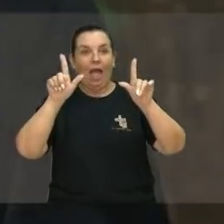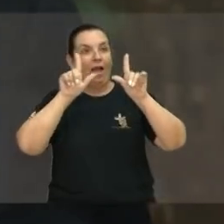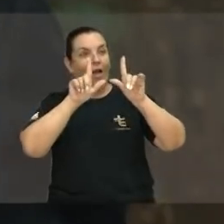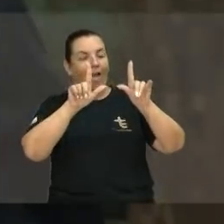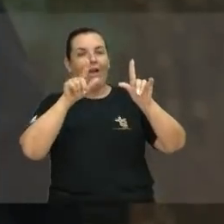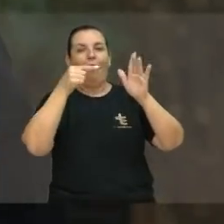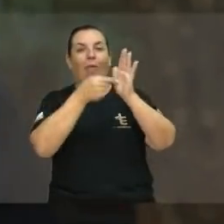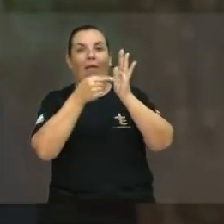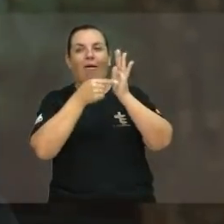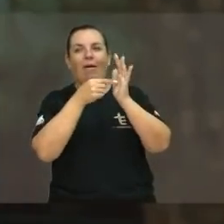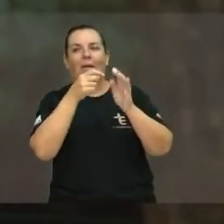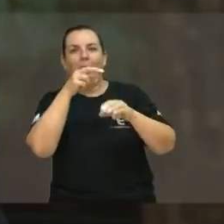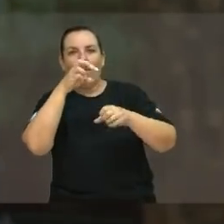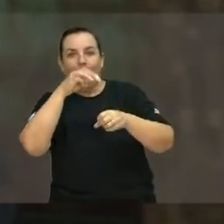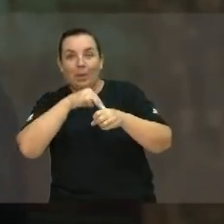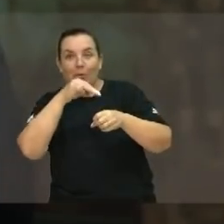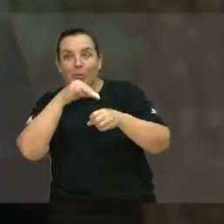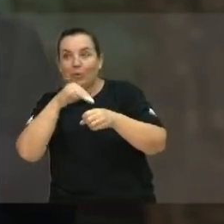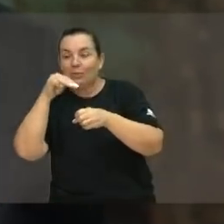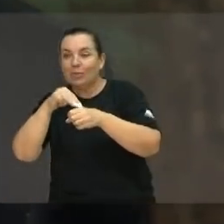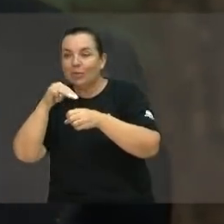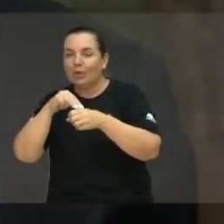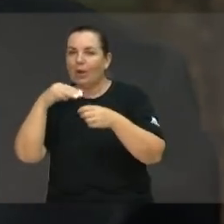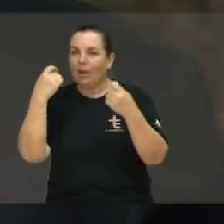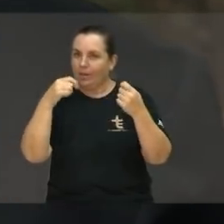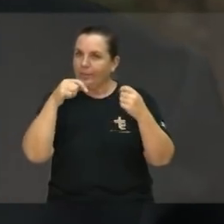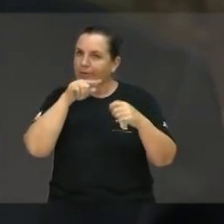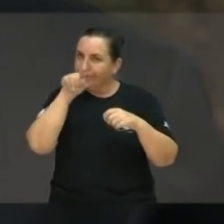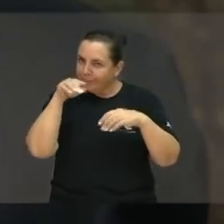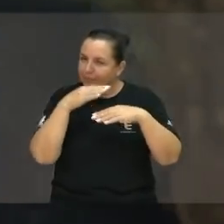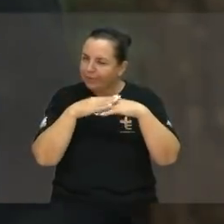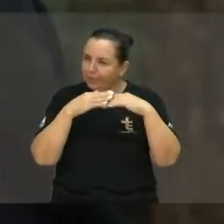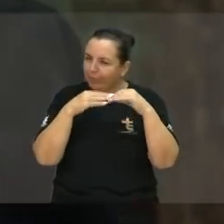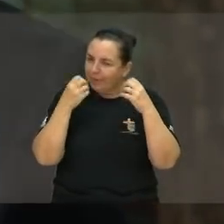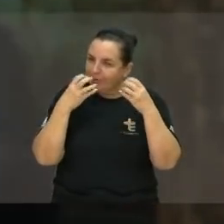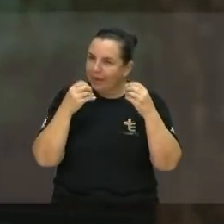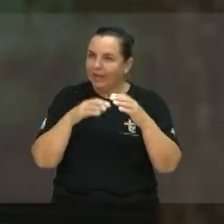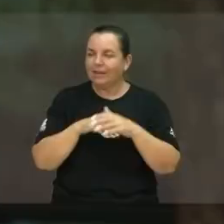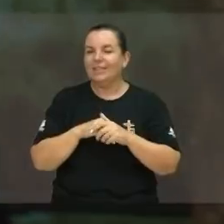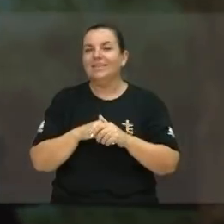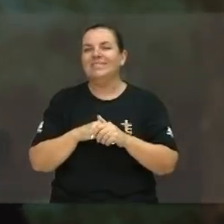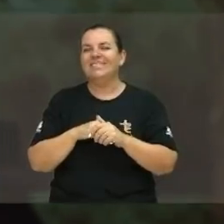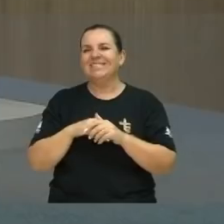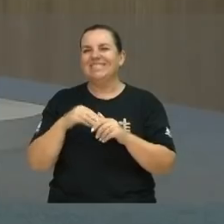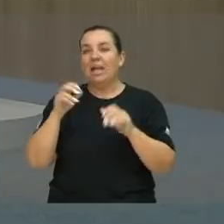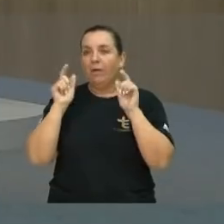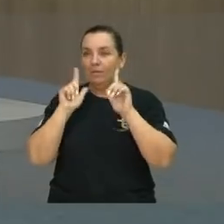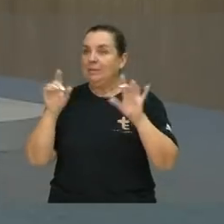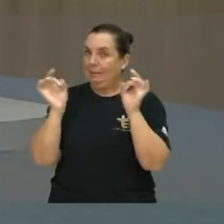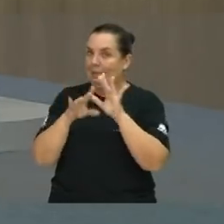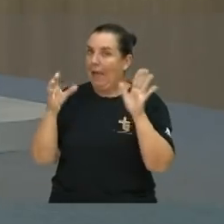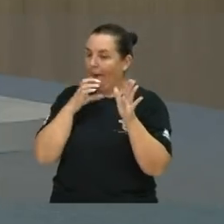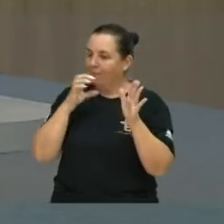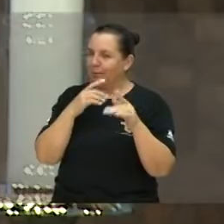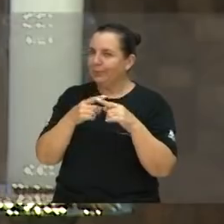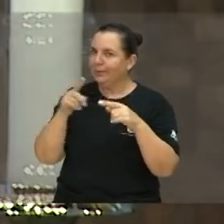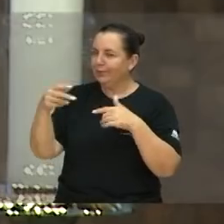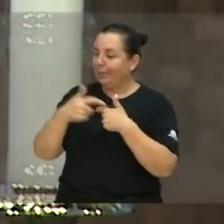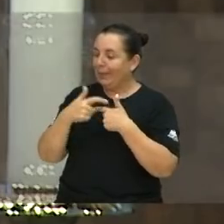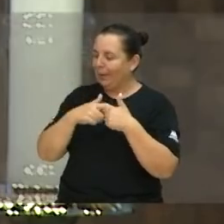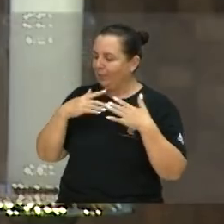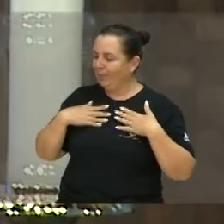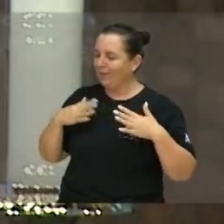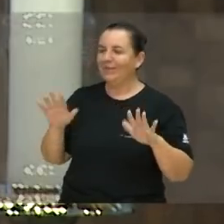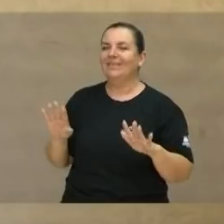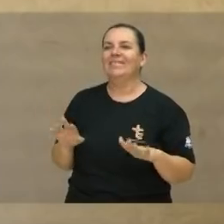apontando os minutos e o preciso de sua solidariedade aqui william vamos lá pronto versículo simão